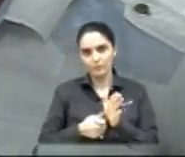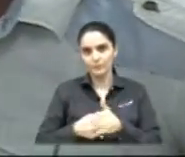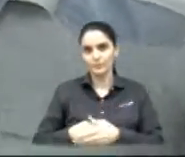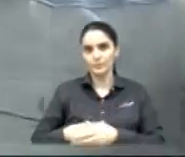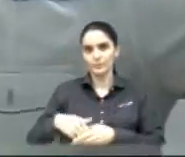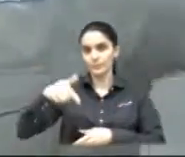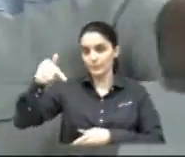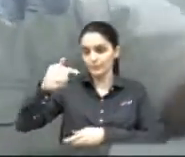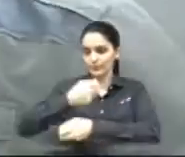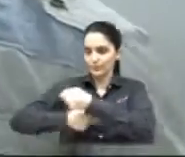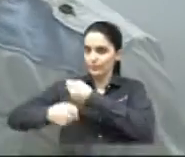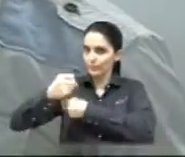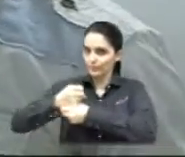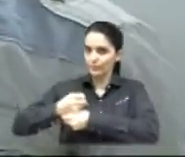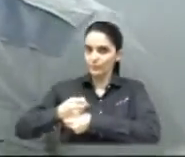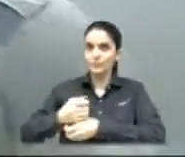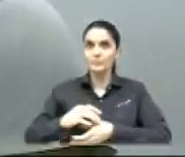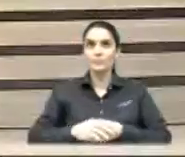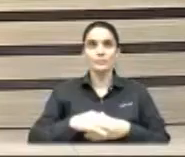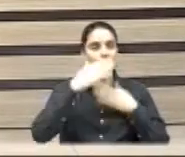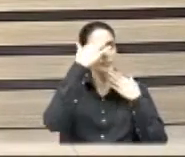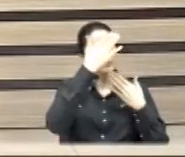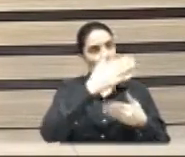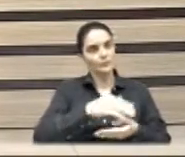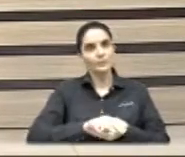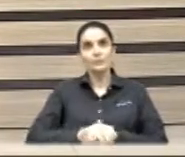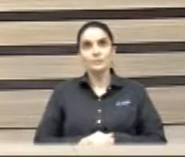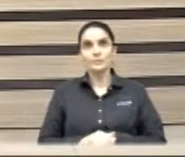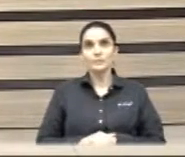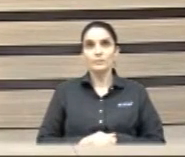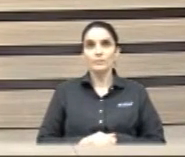7 anos. Espero que ele venha explicar. Obrigado, vereador.